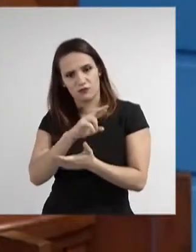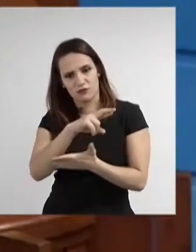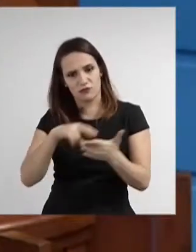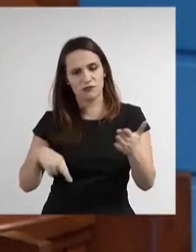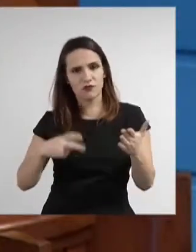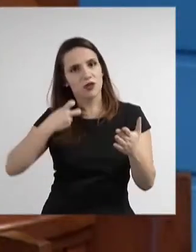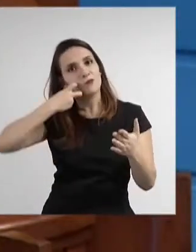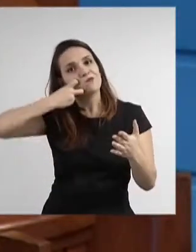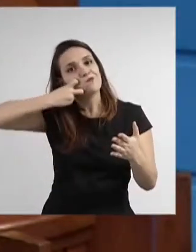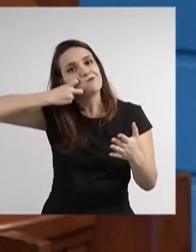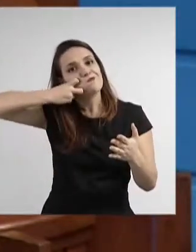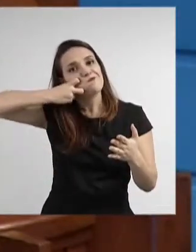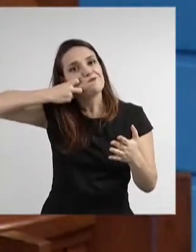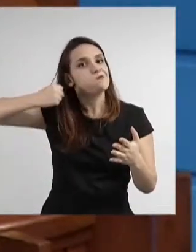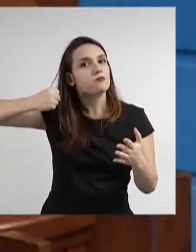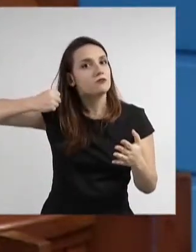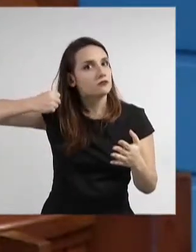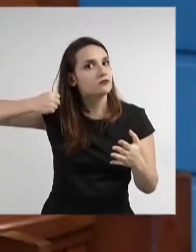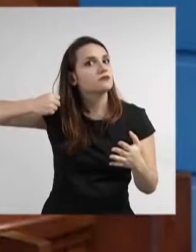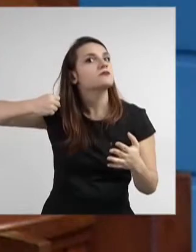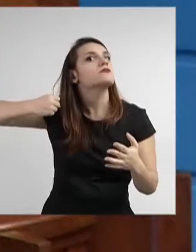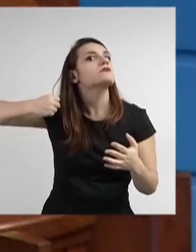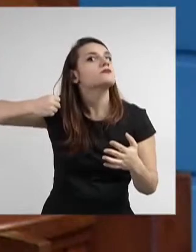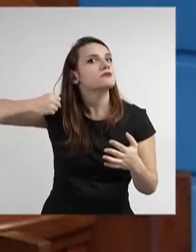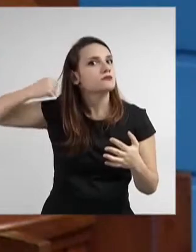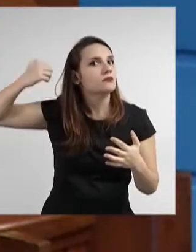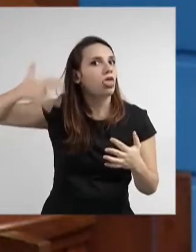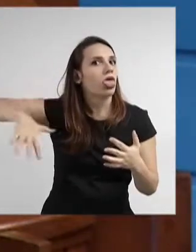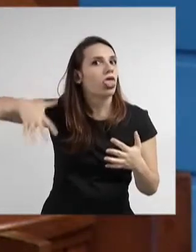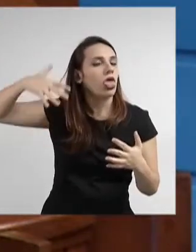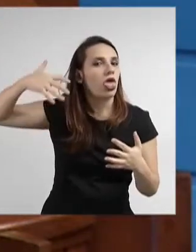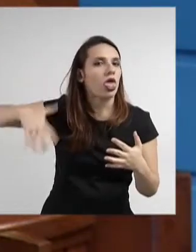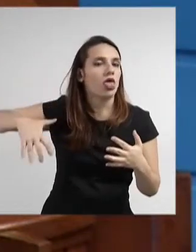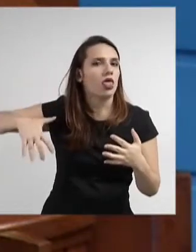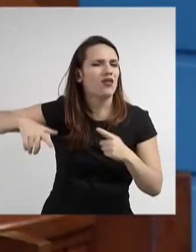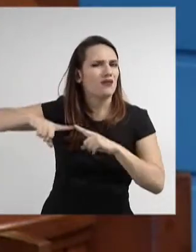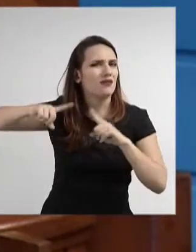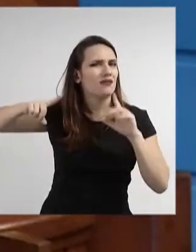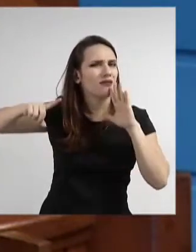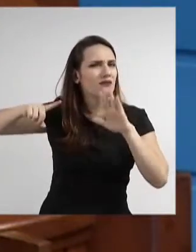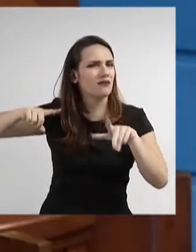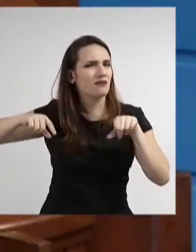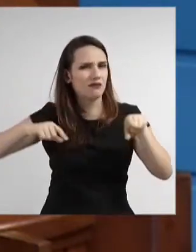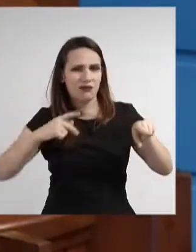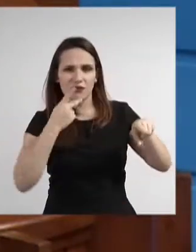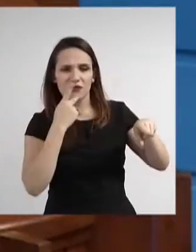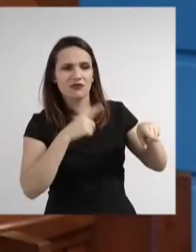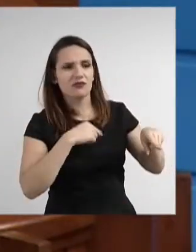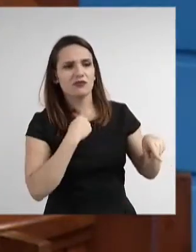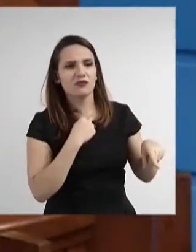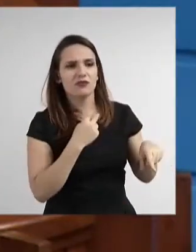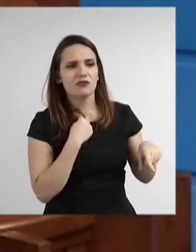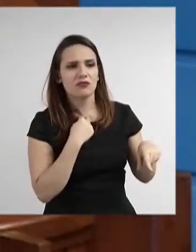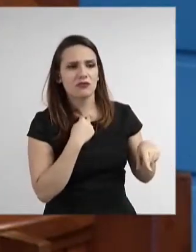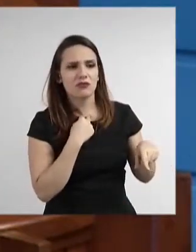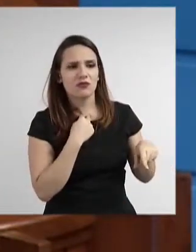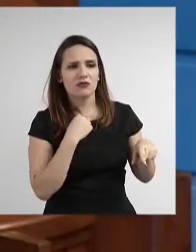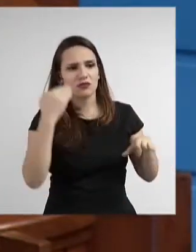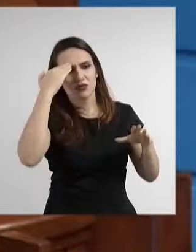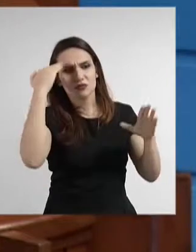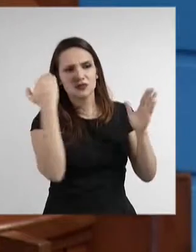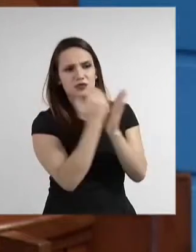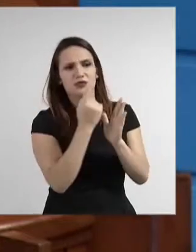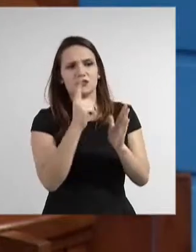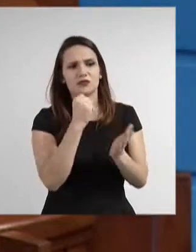de lucro significativo, ao mesmo tempo em que diz que não pode mais continuar a cumprir o contrato